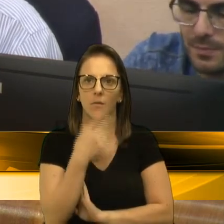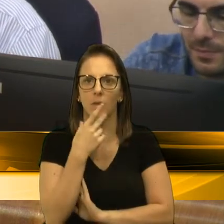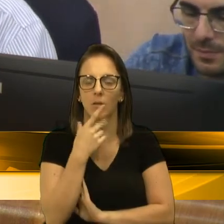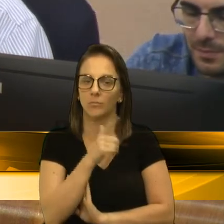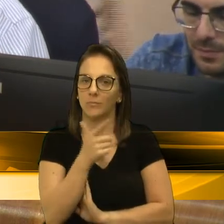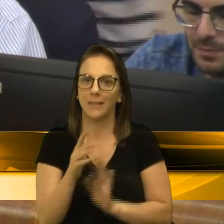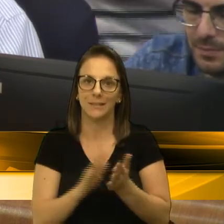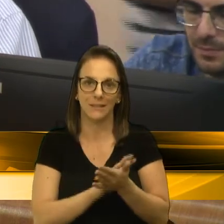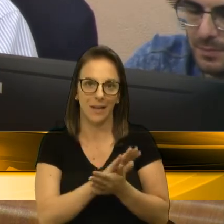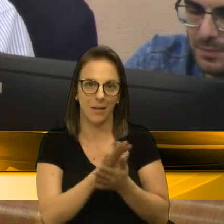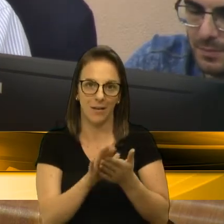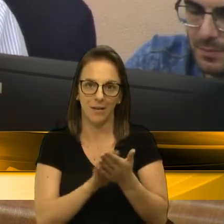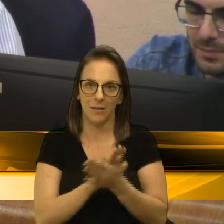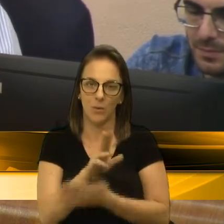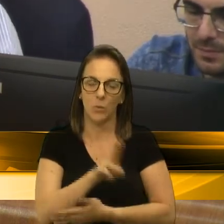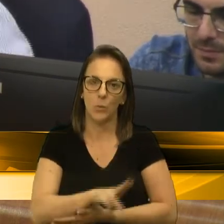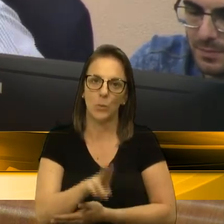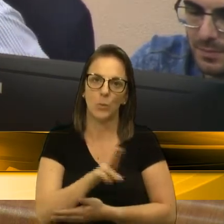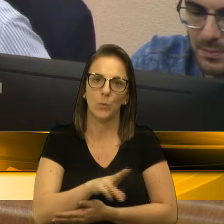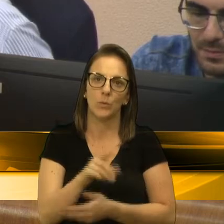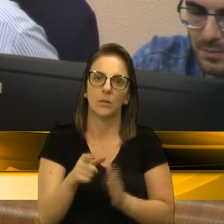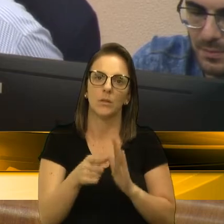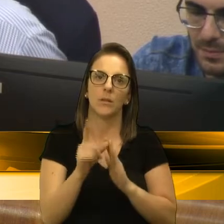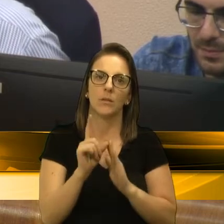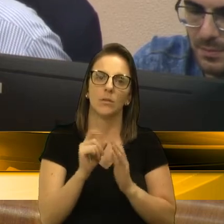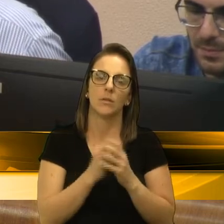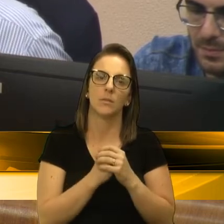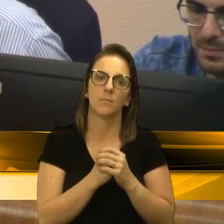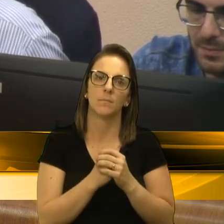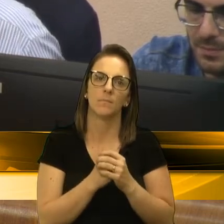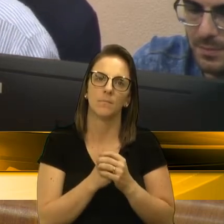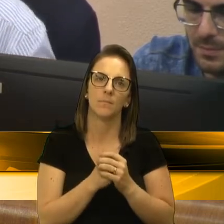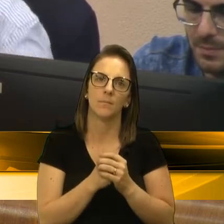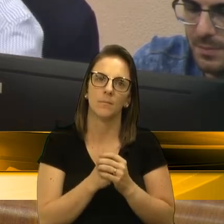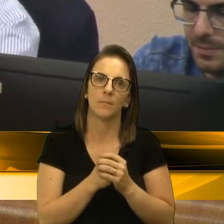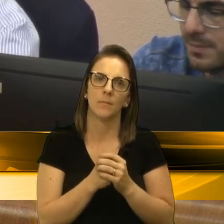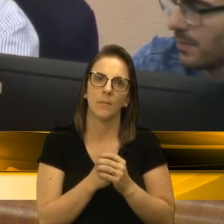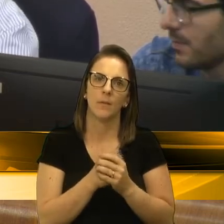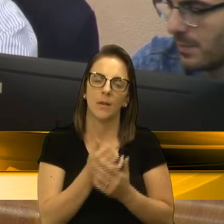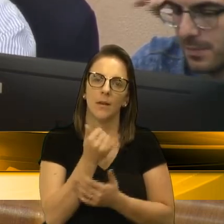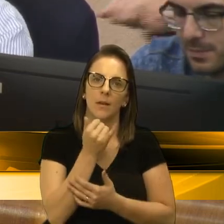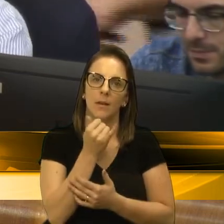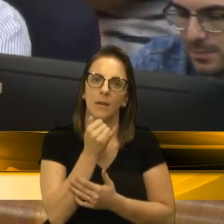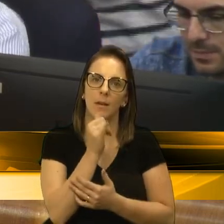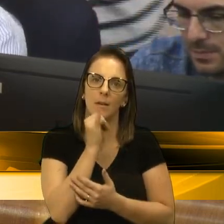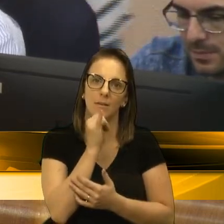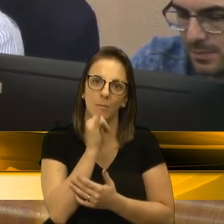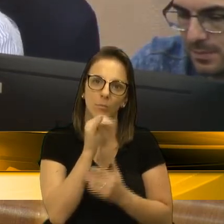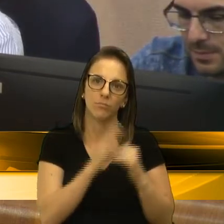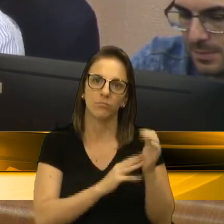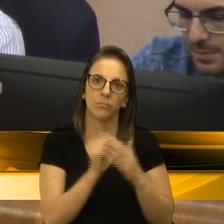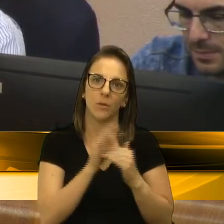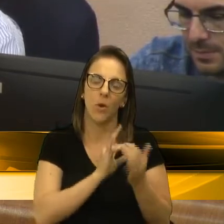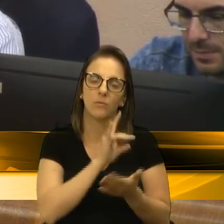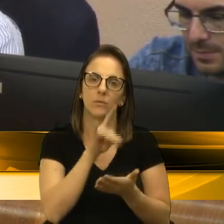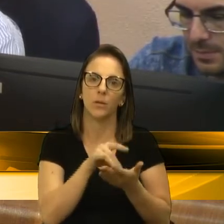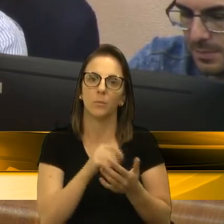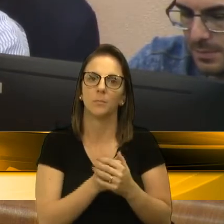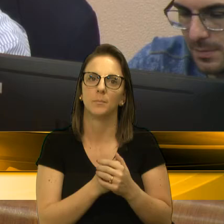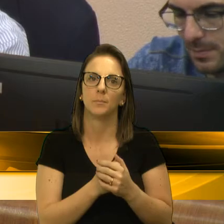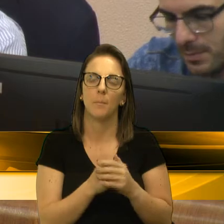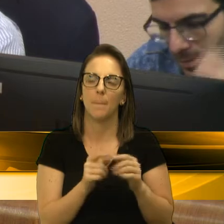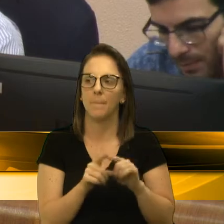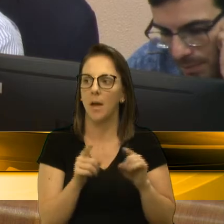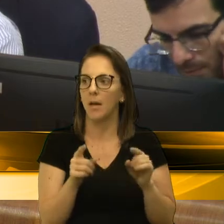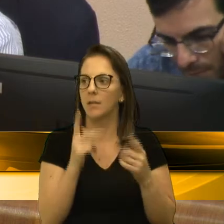qualquer vislumbre de aplicação e incidência no caso concreto. Não obstante, mesmo a respeito